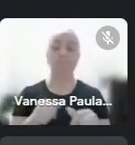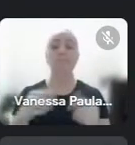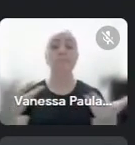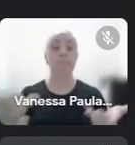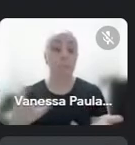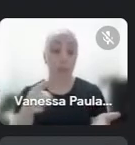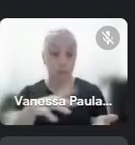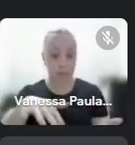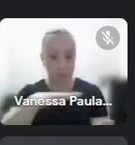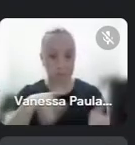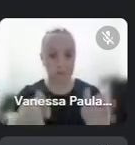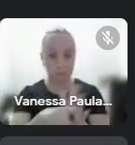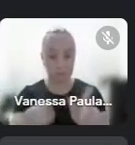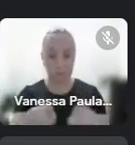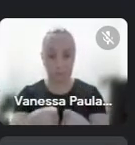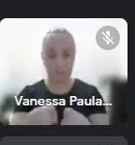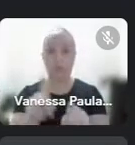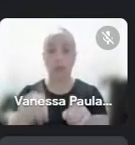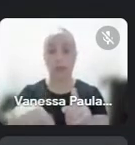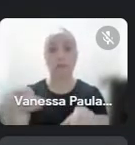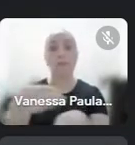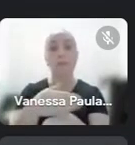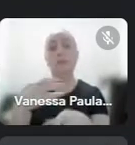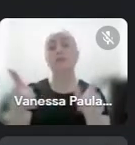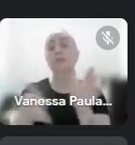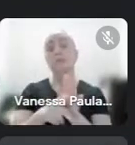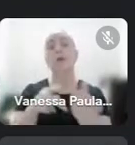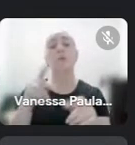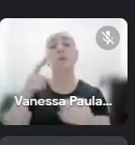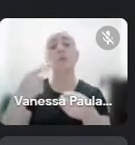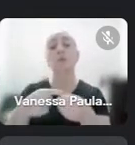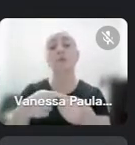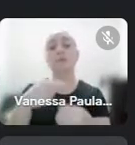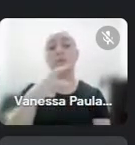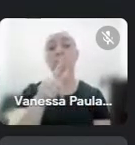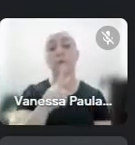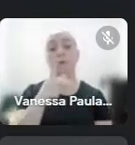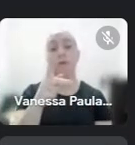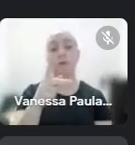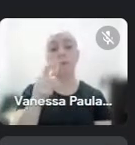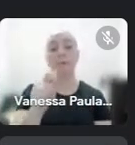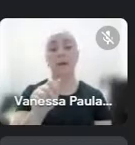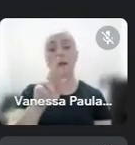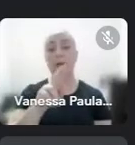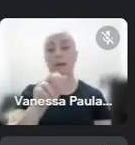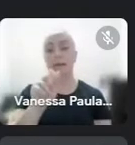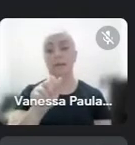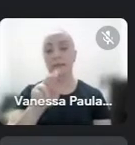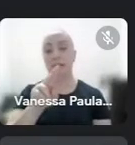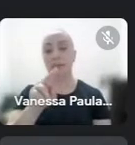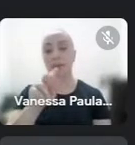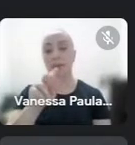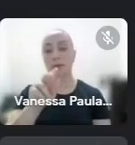Gelado faz parte do município de Paraopebas, dentro do mosaico de Carajás. Pode passar.